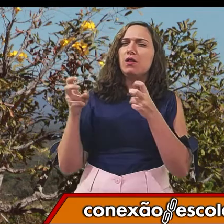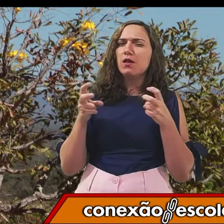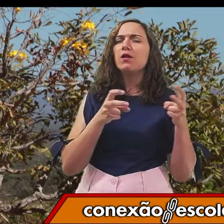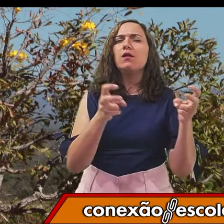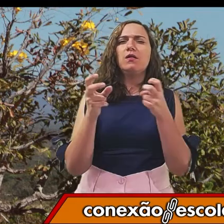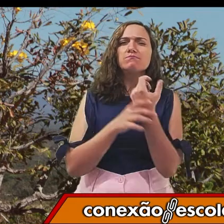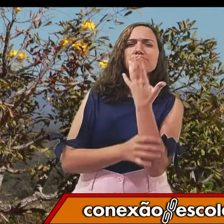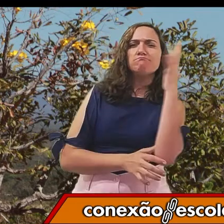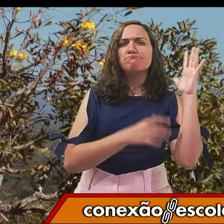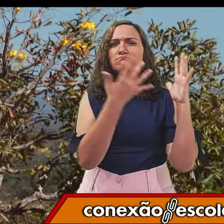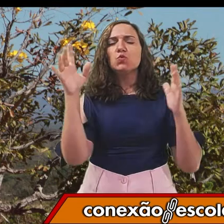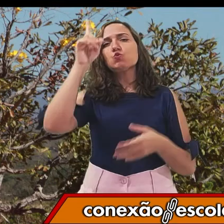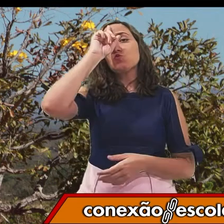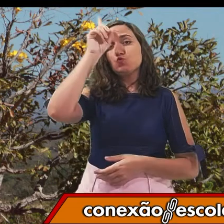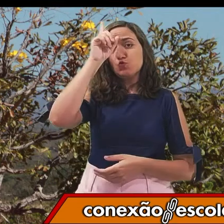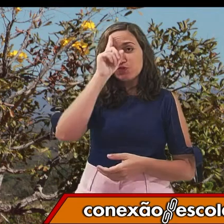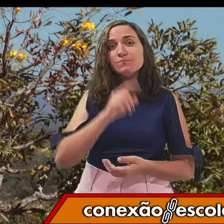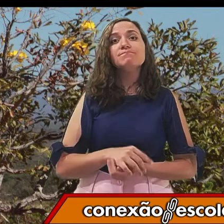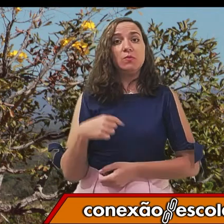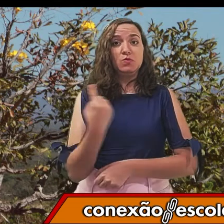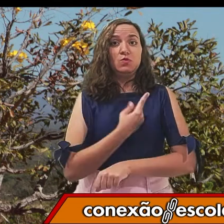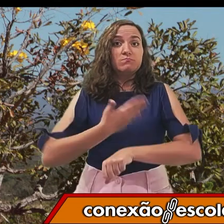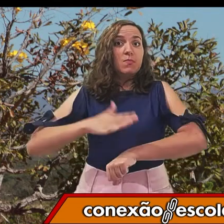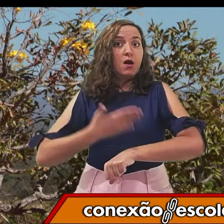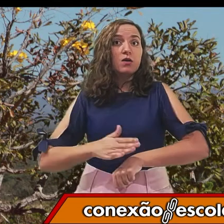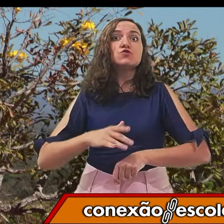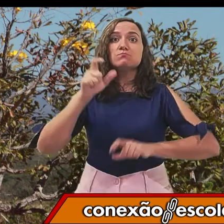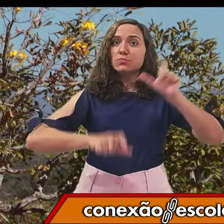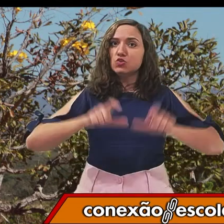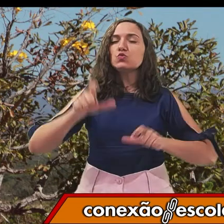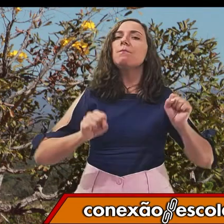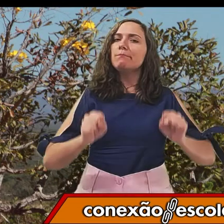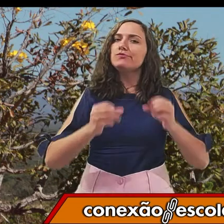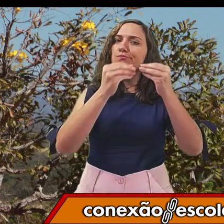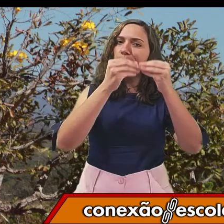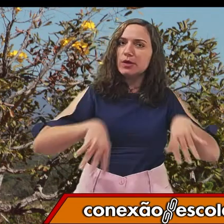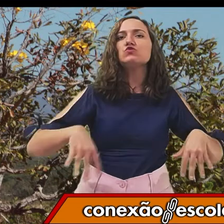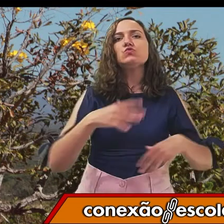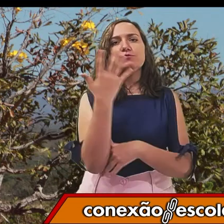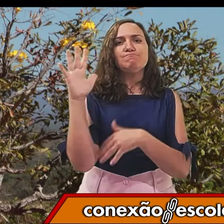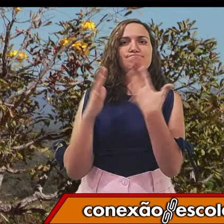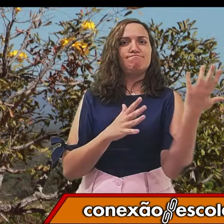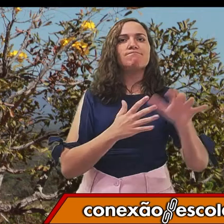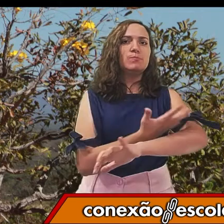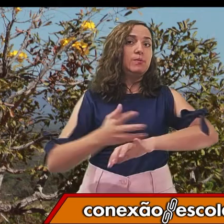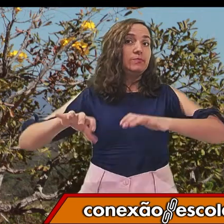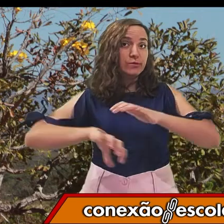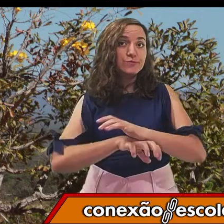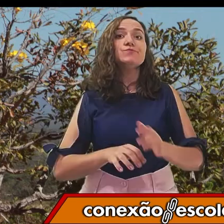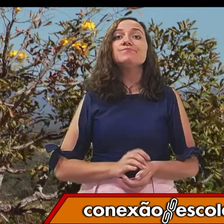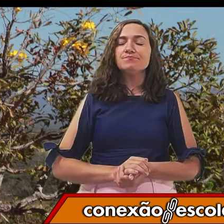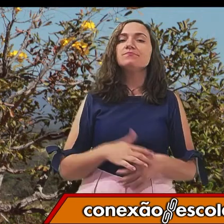os dias. Muitas atividades humanas já causaram danos ao meio ambiente. O desenvolvimento sustentável